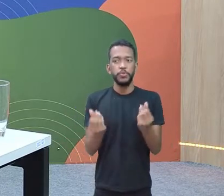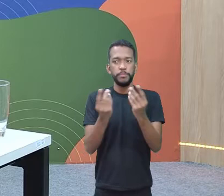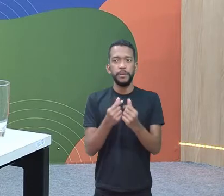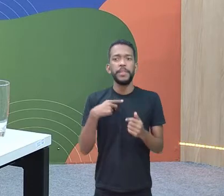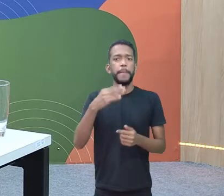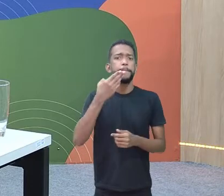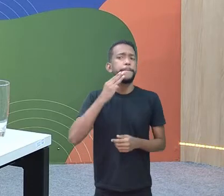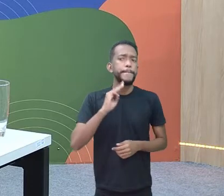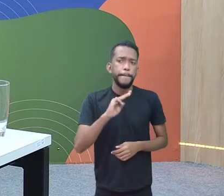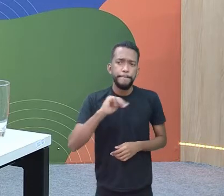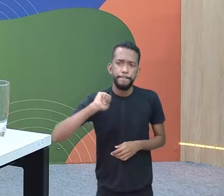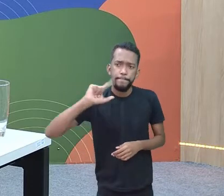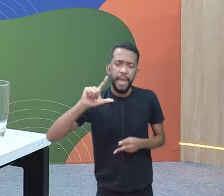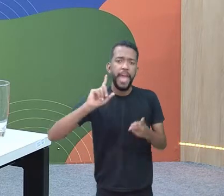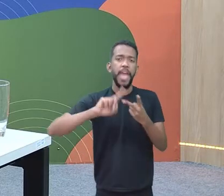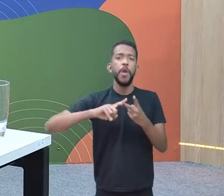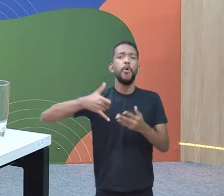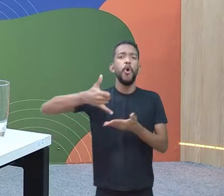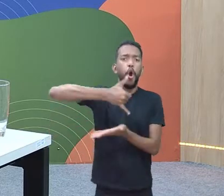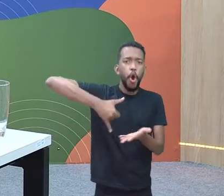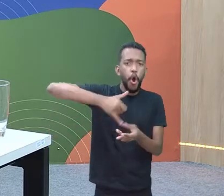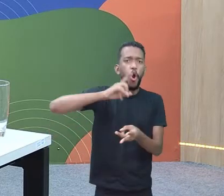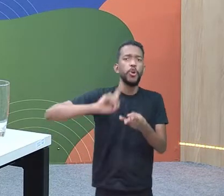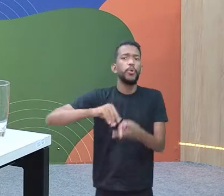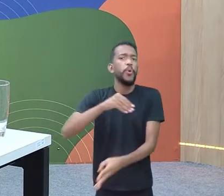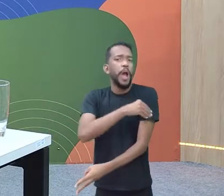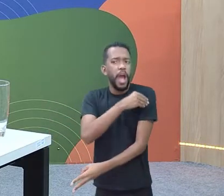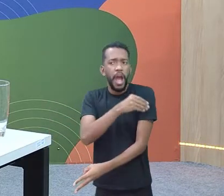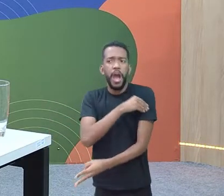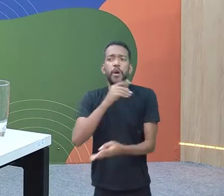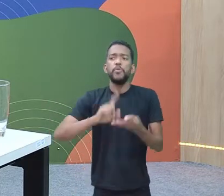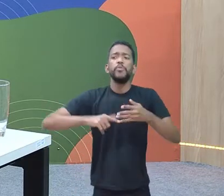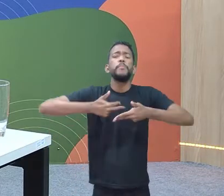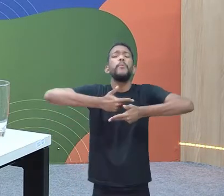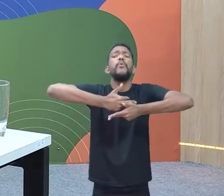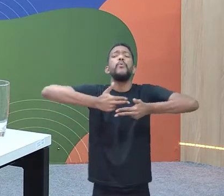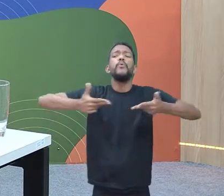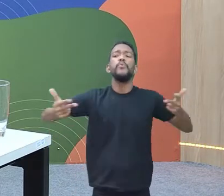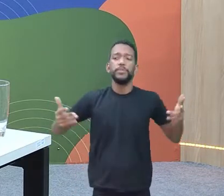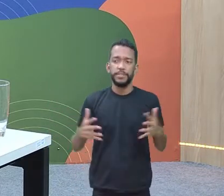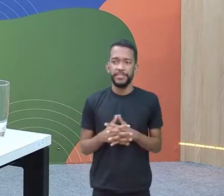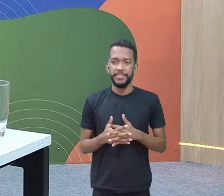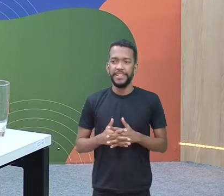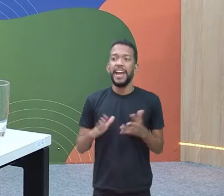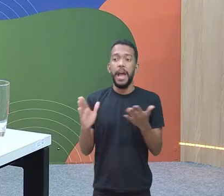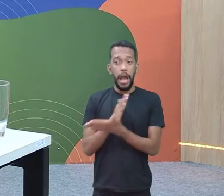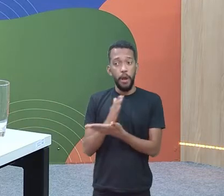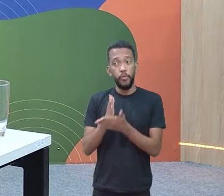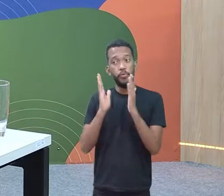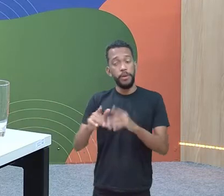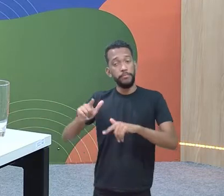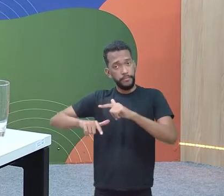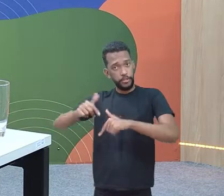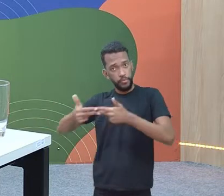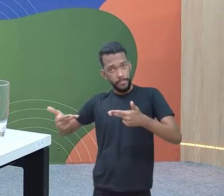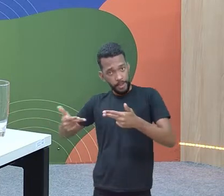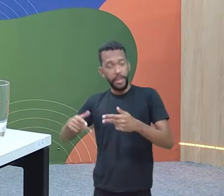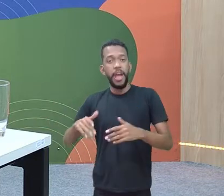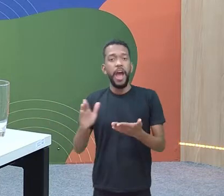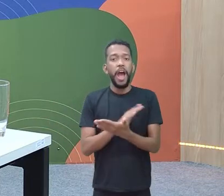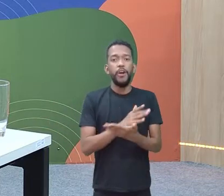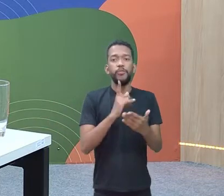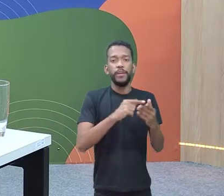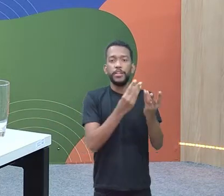o mel, o óleo, o álcool, um monte de coisa aqui. Alguns que são instrumentos e outros que